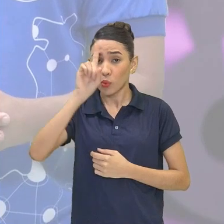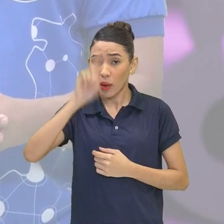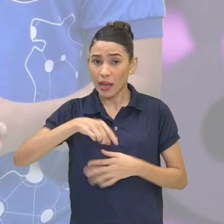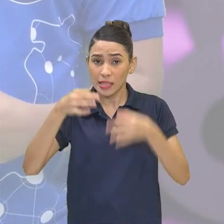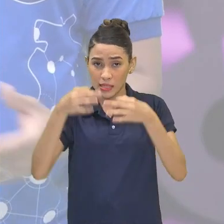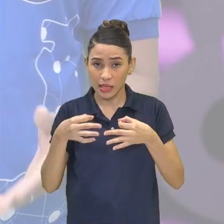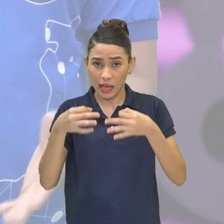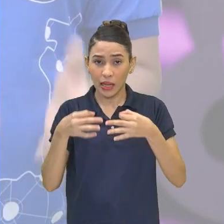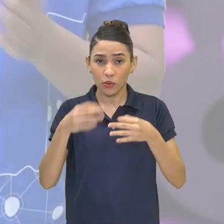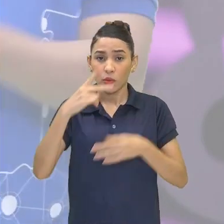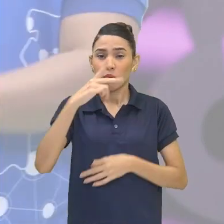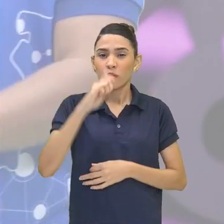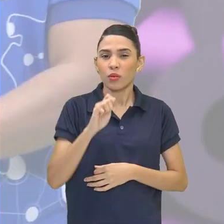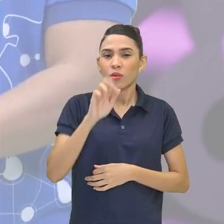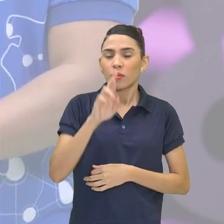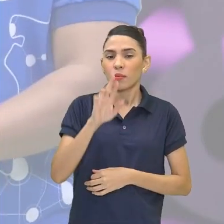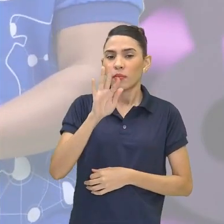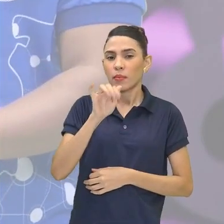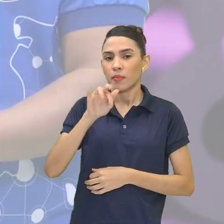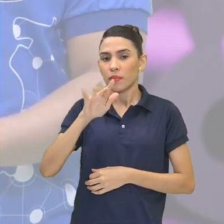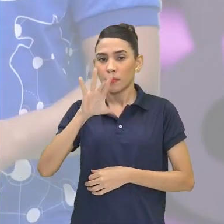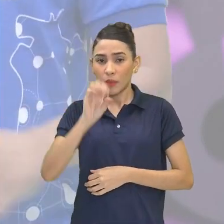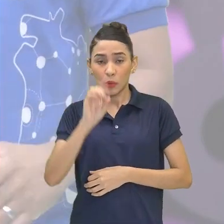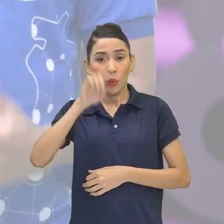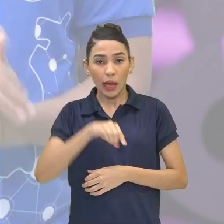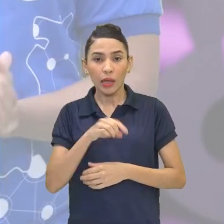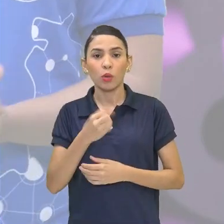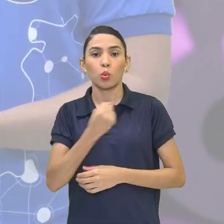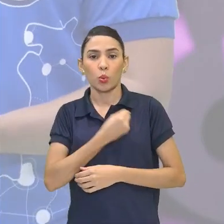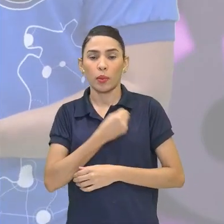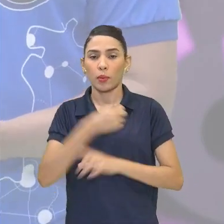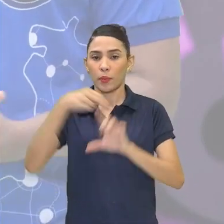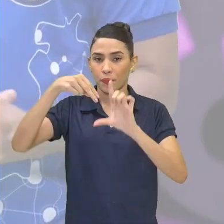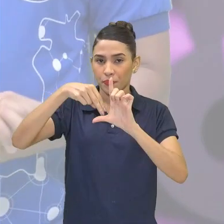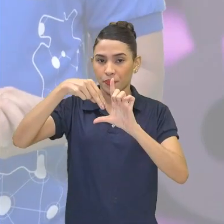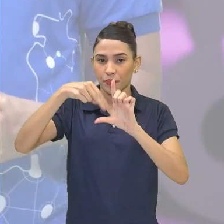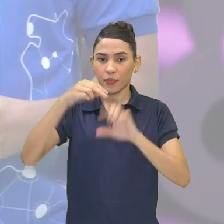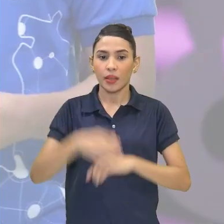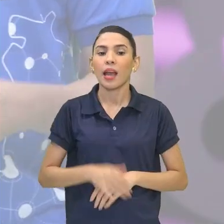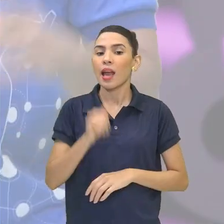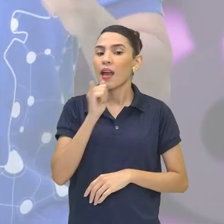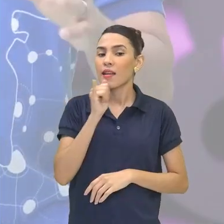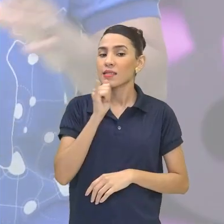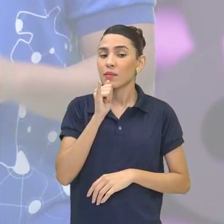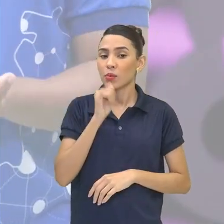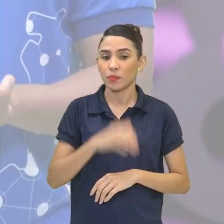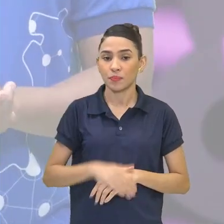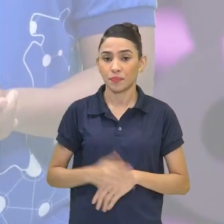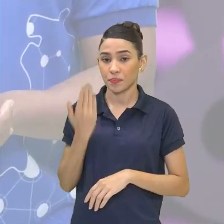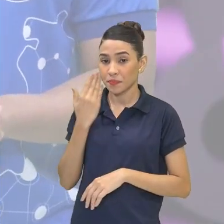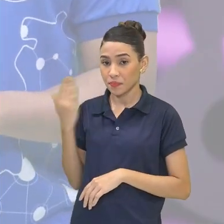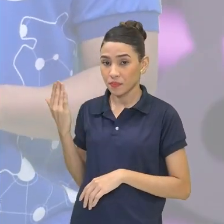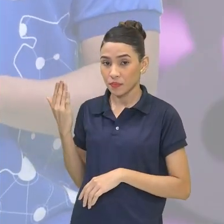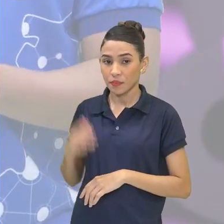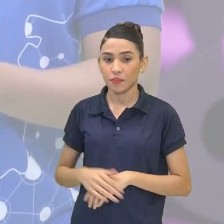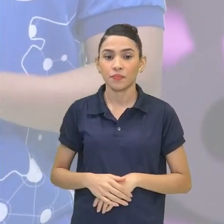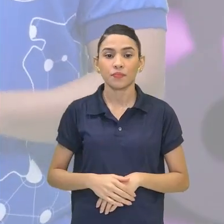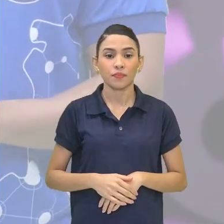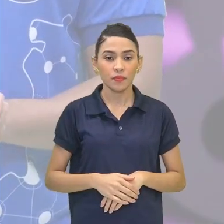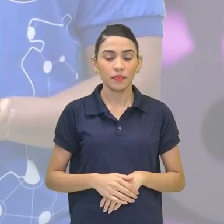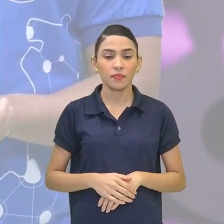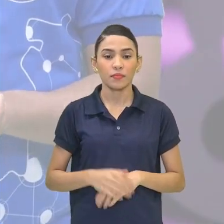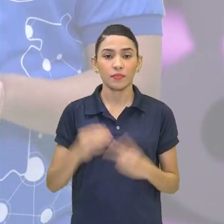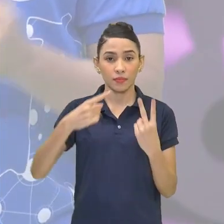desse quadrado perfeito é o número natural. Observe comigo aqui, ó. Então, nós temos aqui os elementos